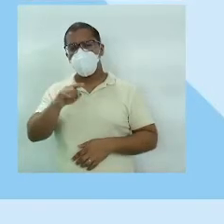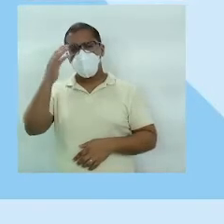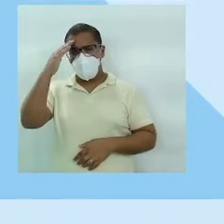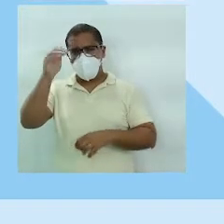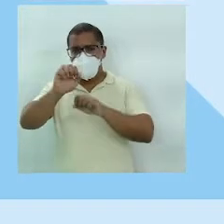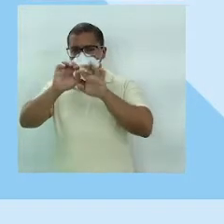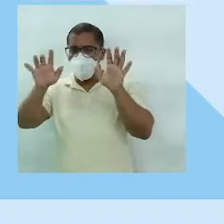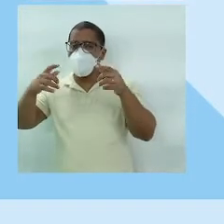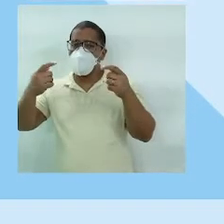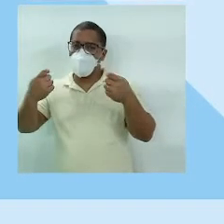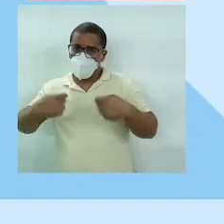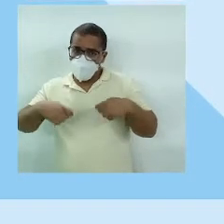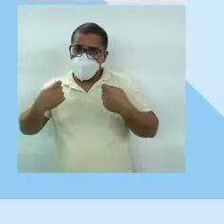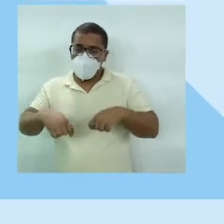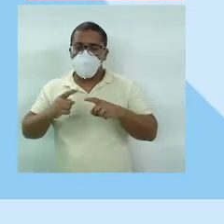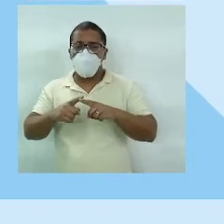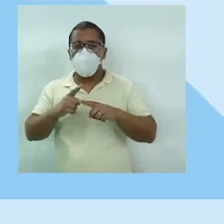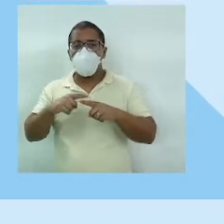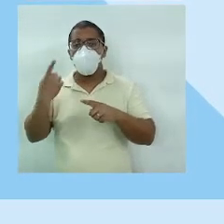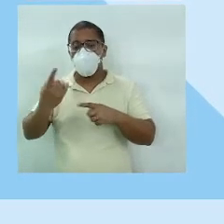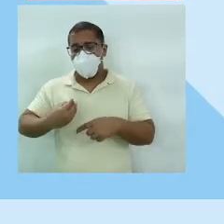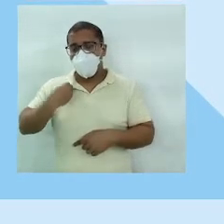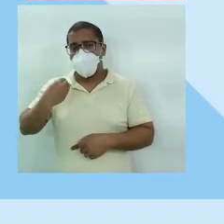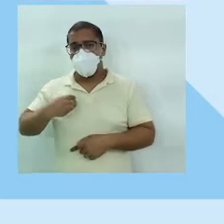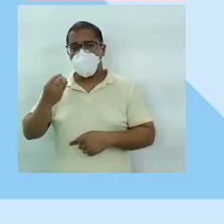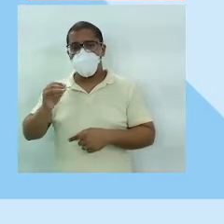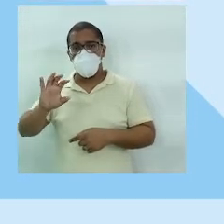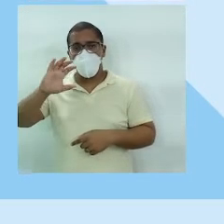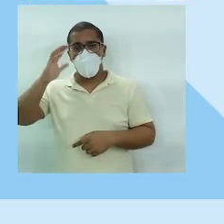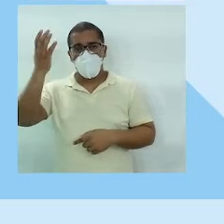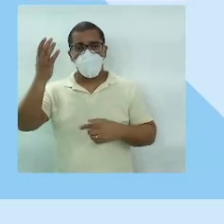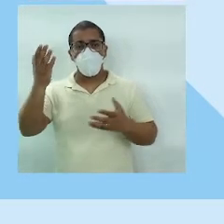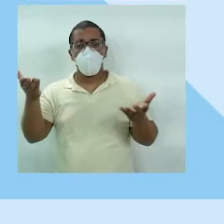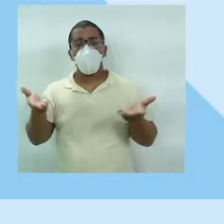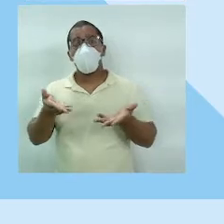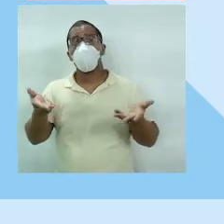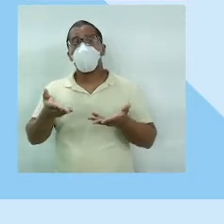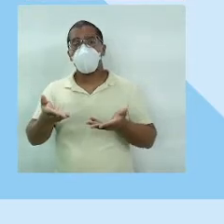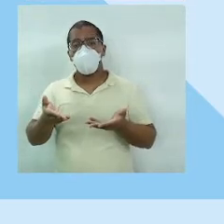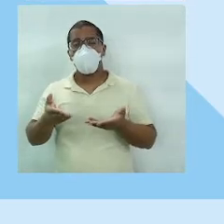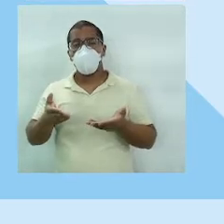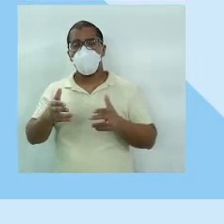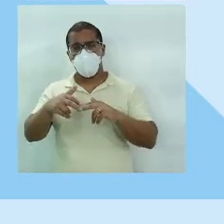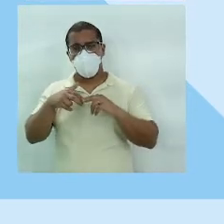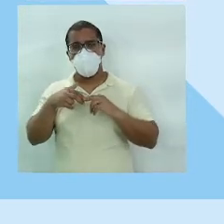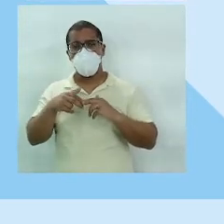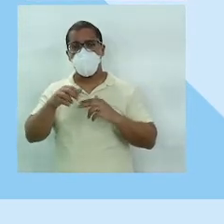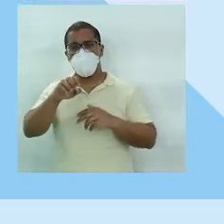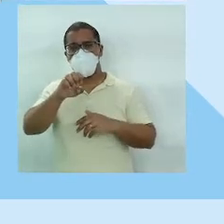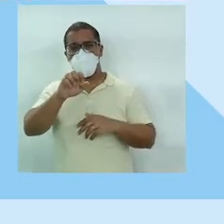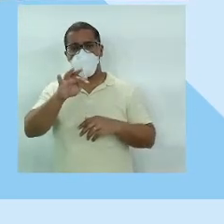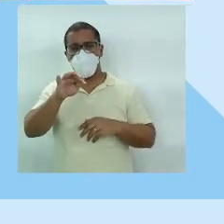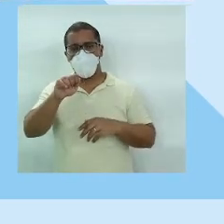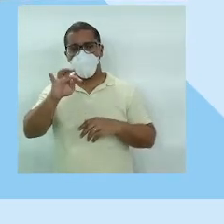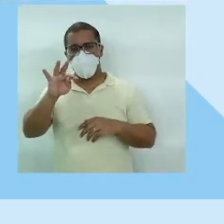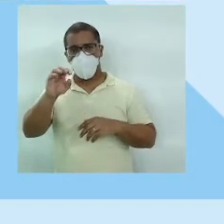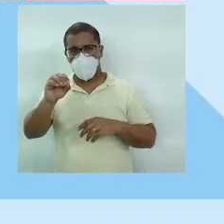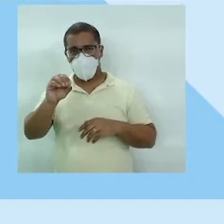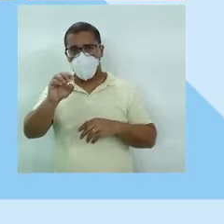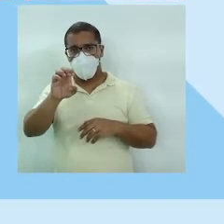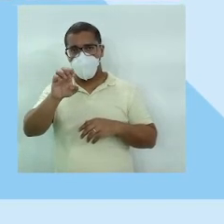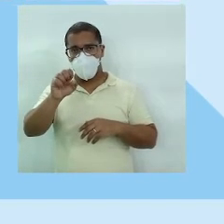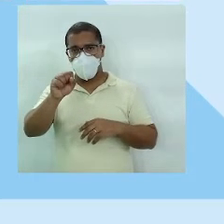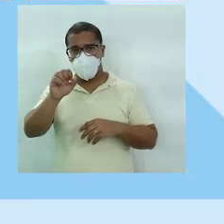do nosso dia a dia, do nosso convívio, que são situações do contemporâneo do efeito estufa, tá certo, estudante? Vamos lá, na